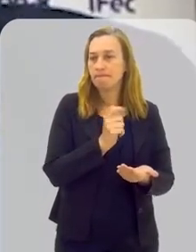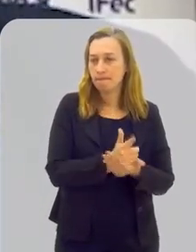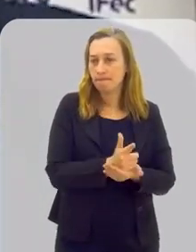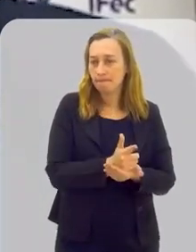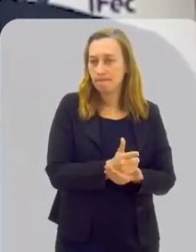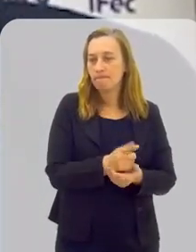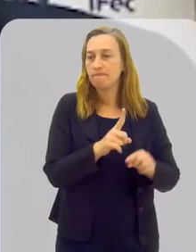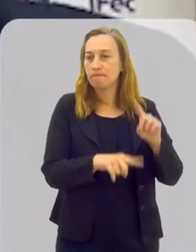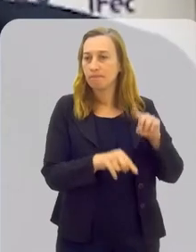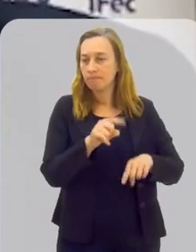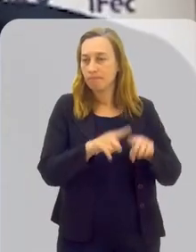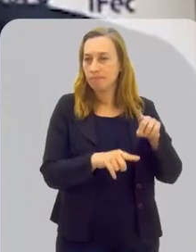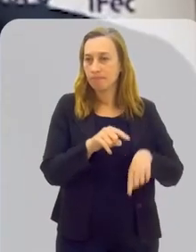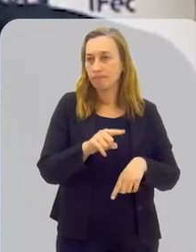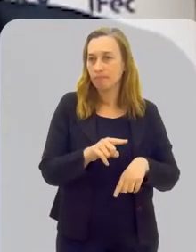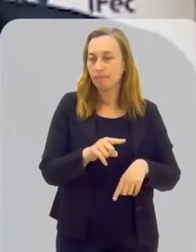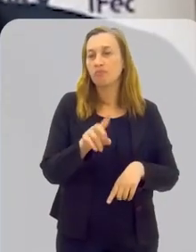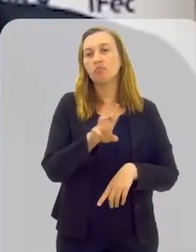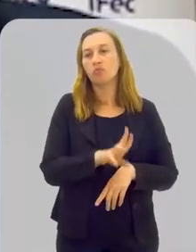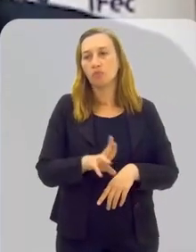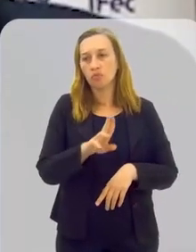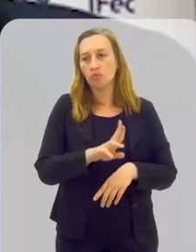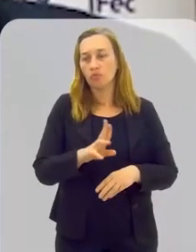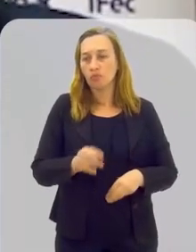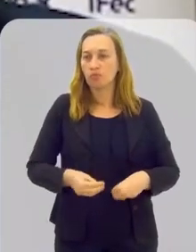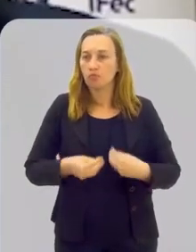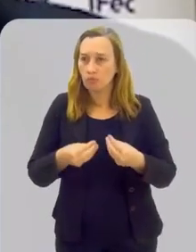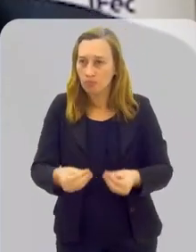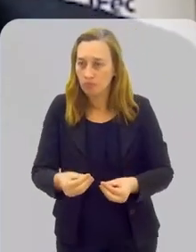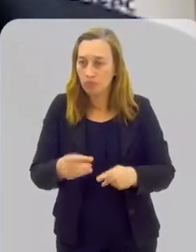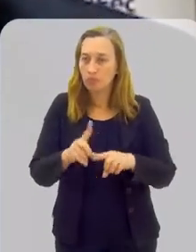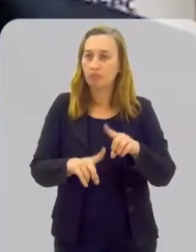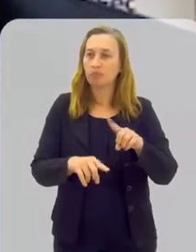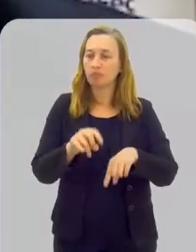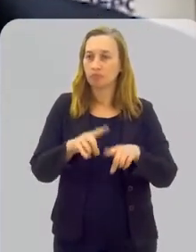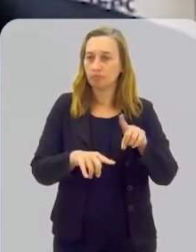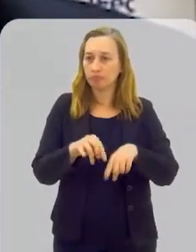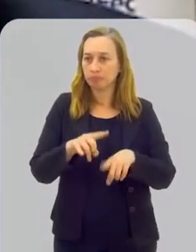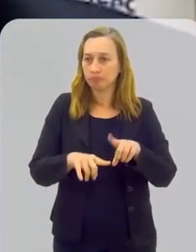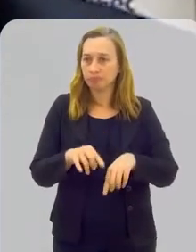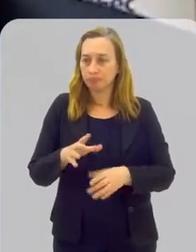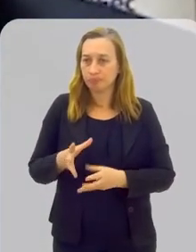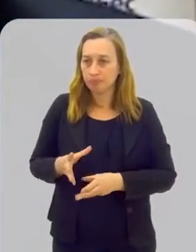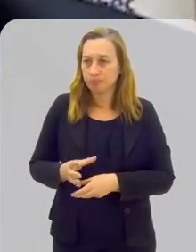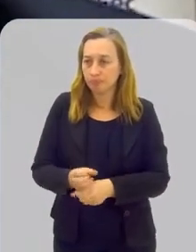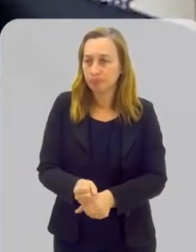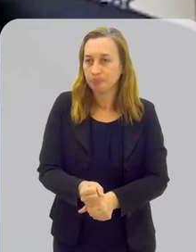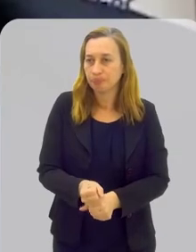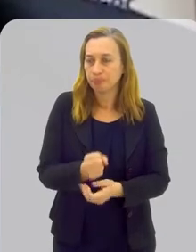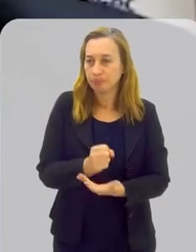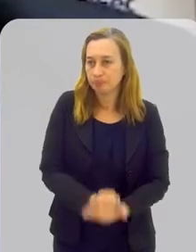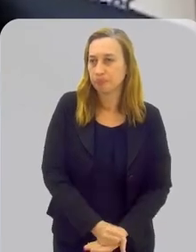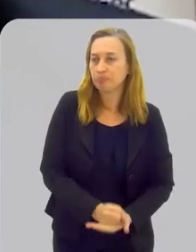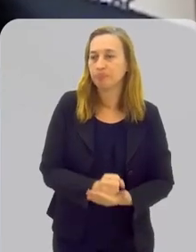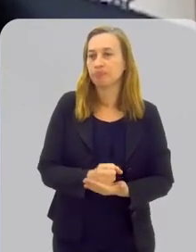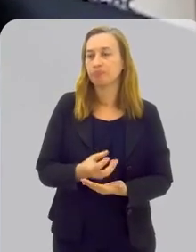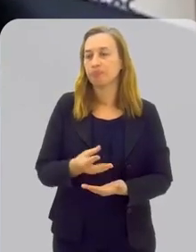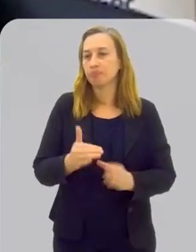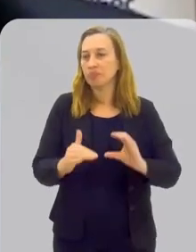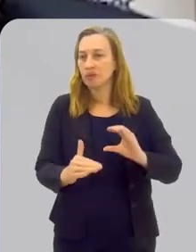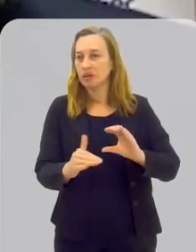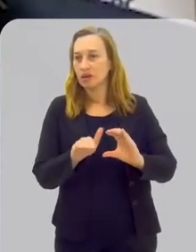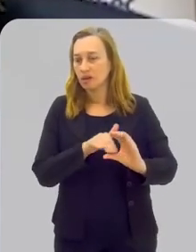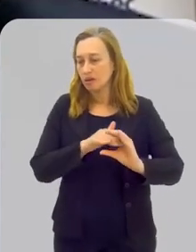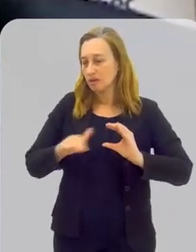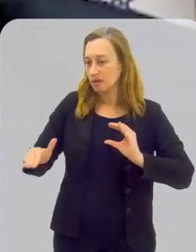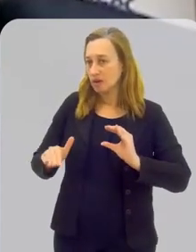consumidor entrega o seu resíduo esse resíduo é separado ele é pesado e o valor desse